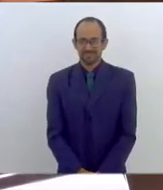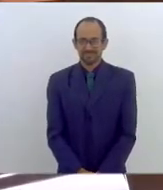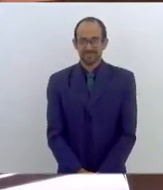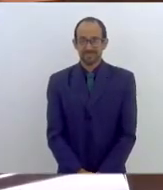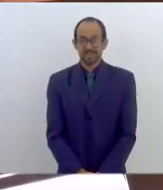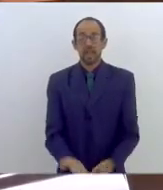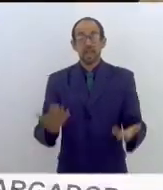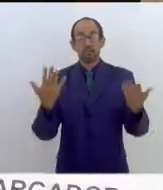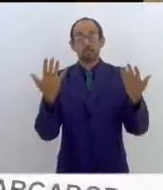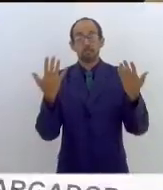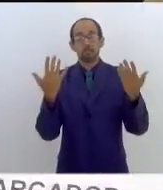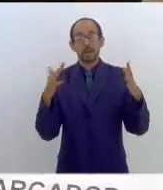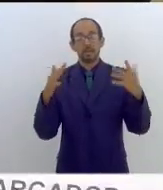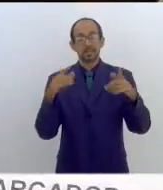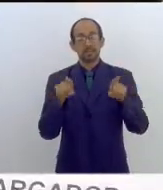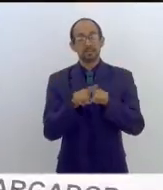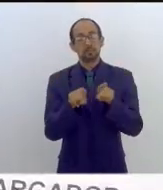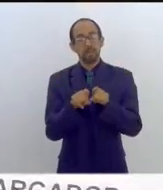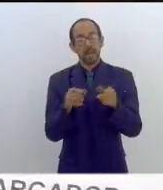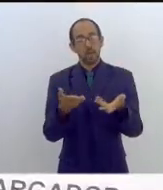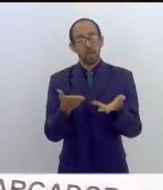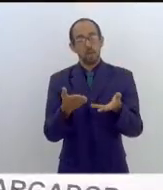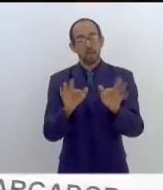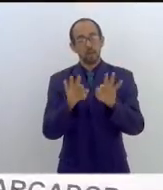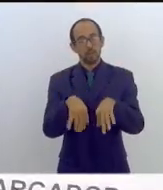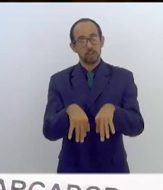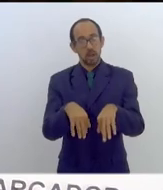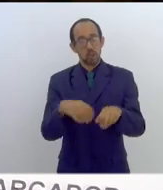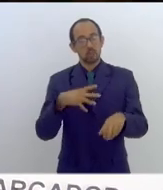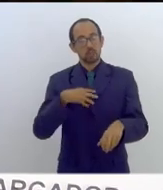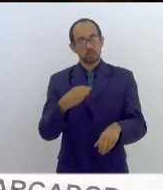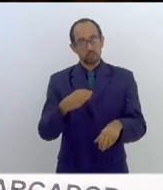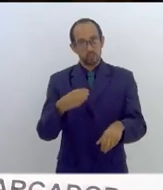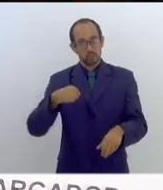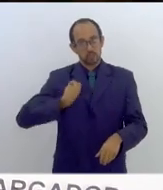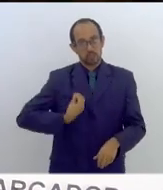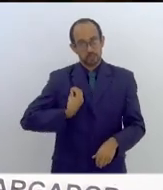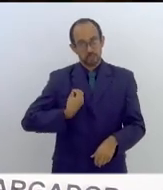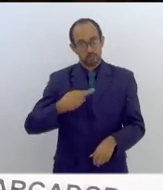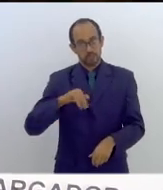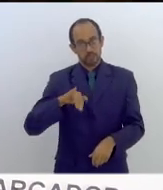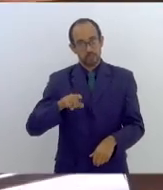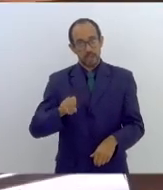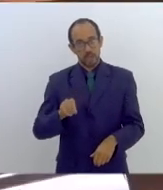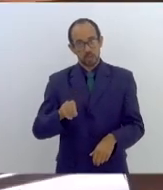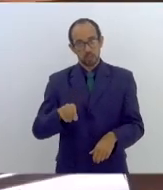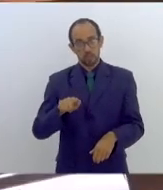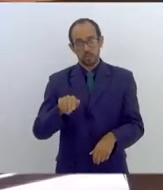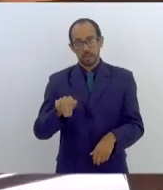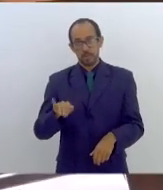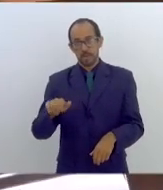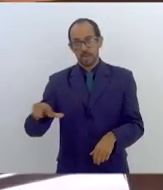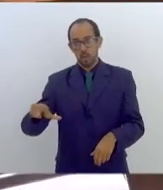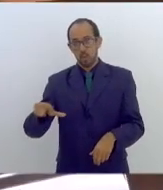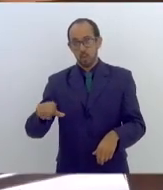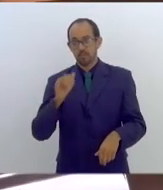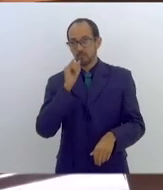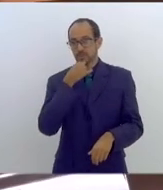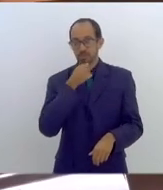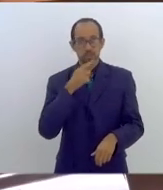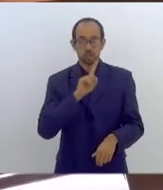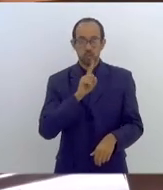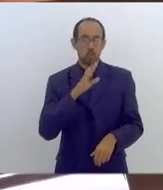e parabenizo também para finalizar os filhos que estão presentes né Ricardo Pereira e Gabriel Pereira infelizmente não